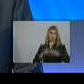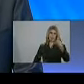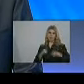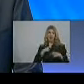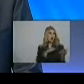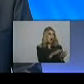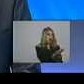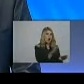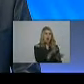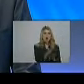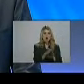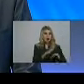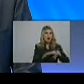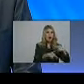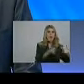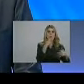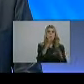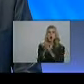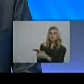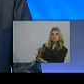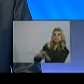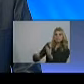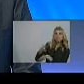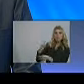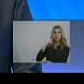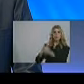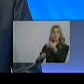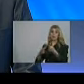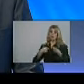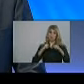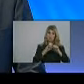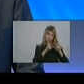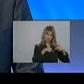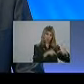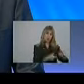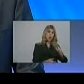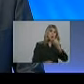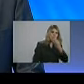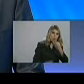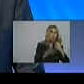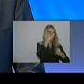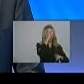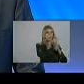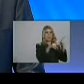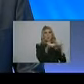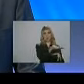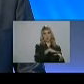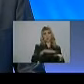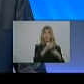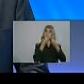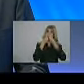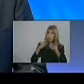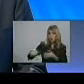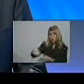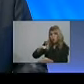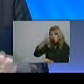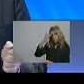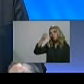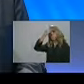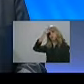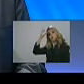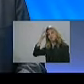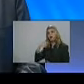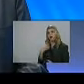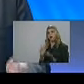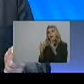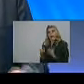minhas ações por cálculo político. Eu vou fazer o que é bom para a população. E é bom para a população que o prefeito